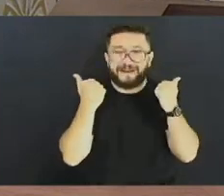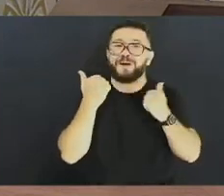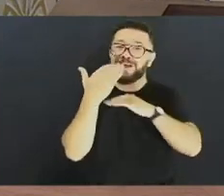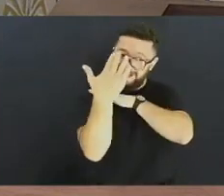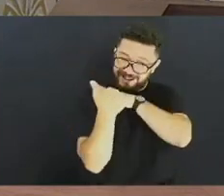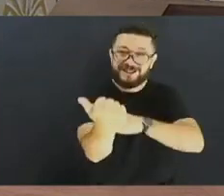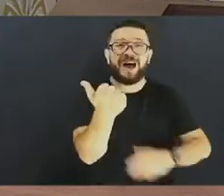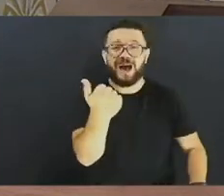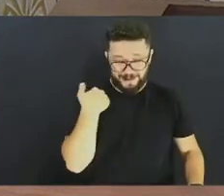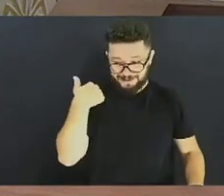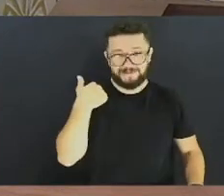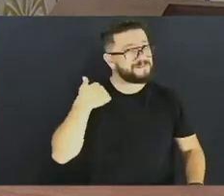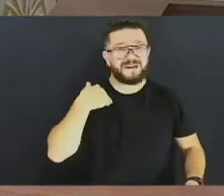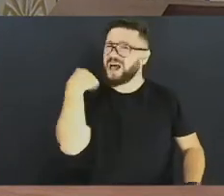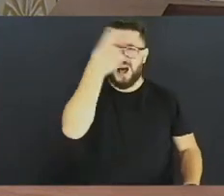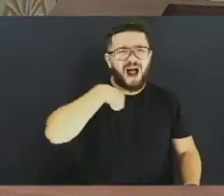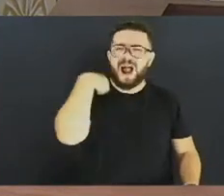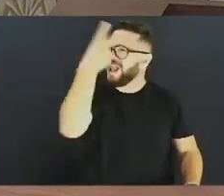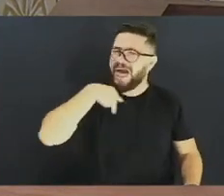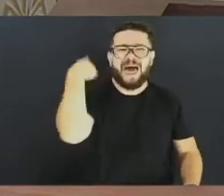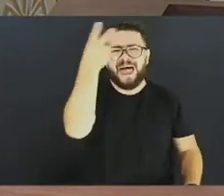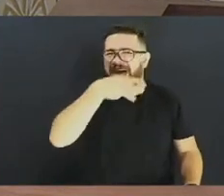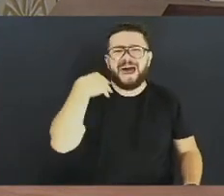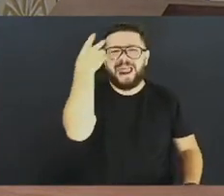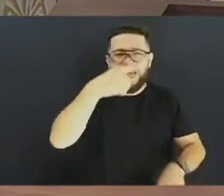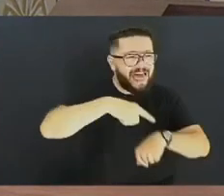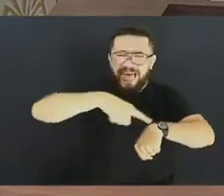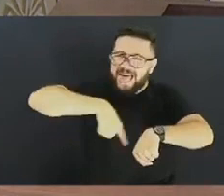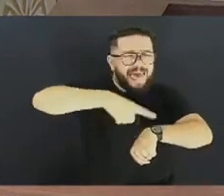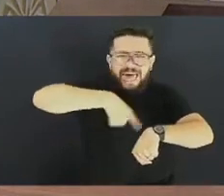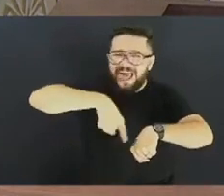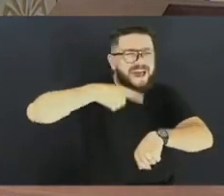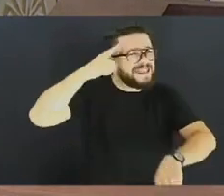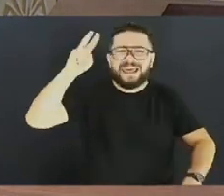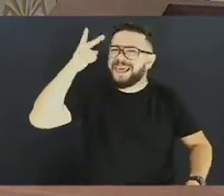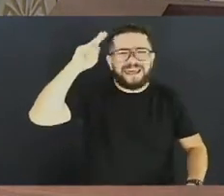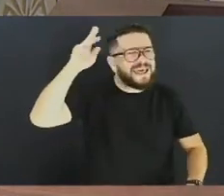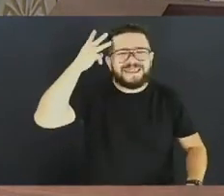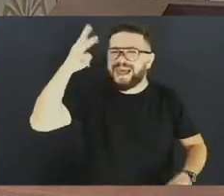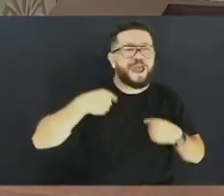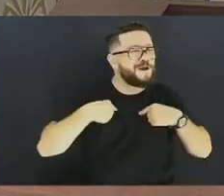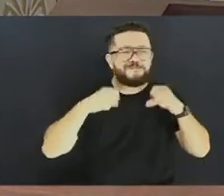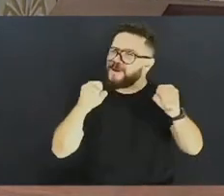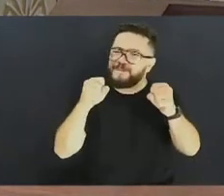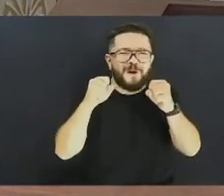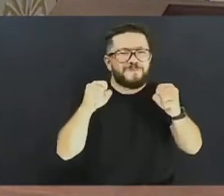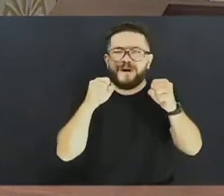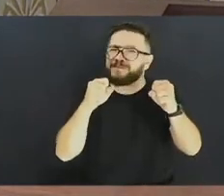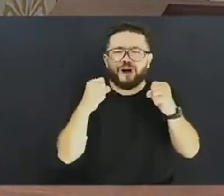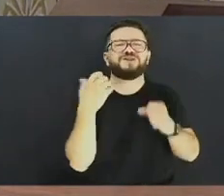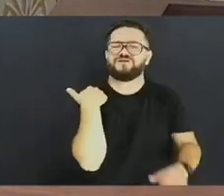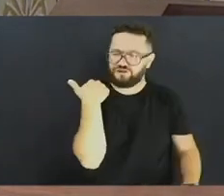cinco meses. Mas quero que o cidadão, como eu digo aos professores da floresta,